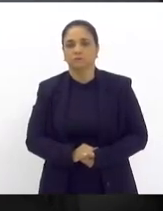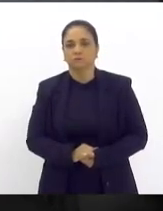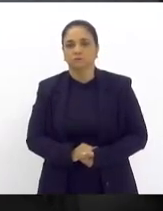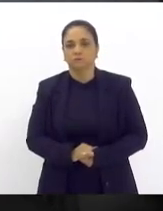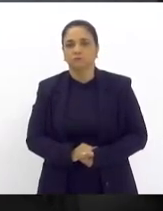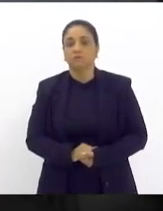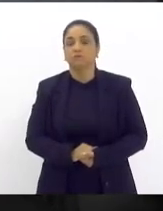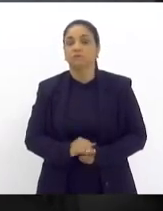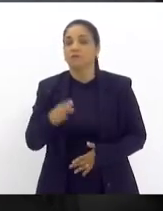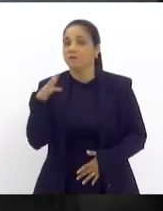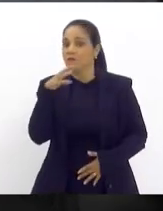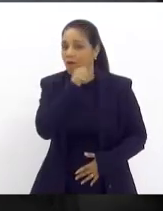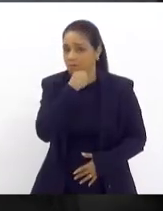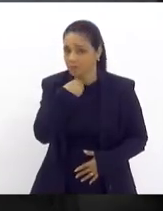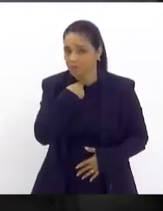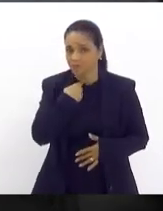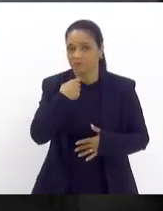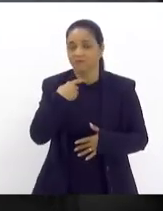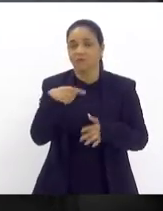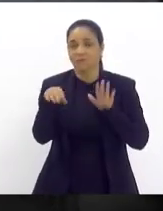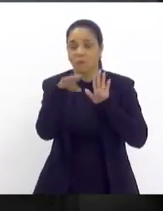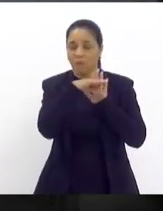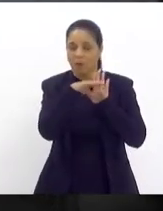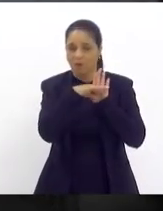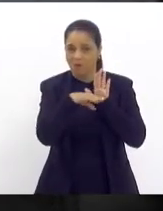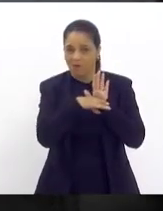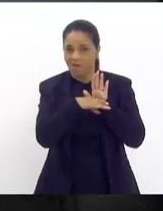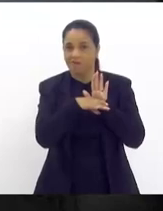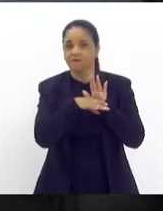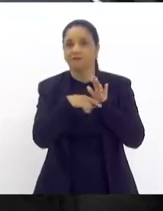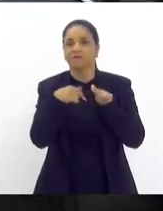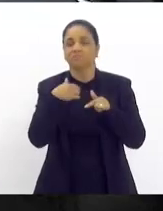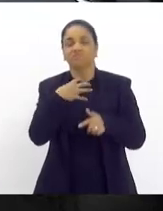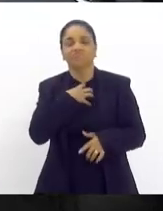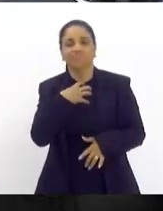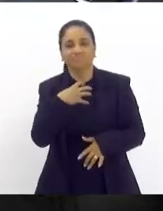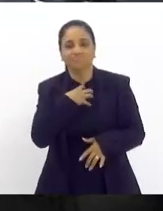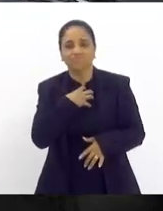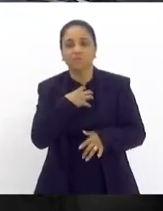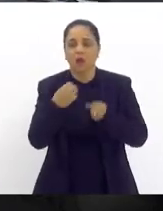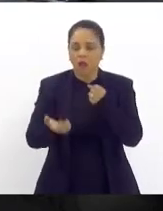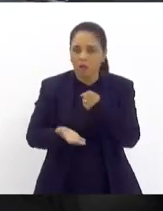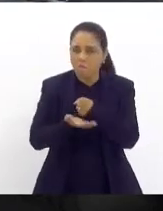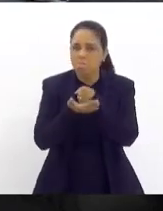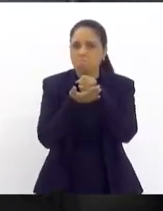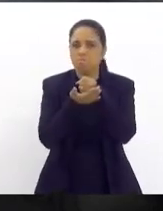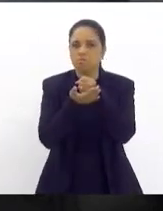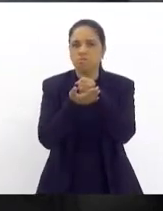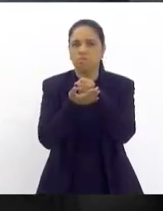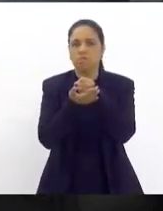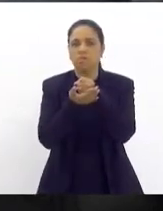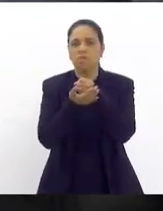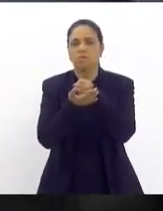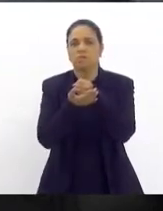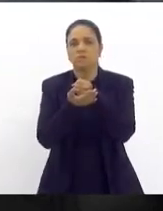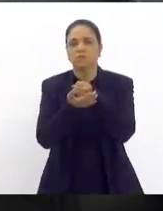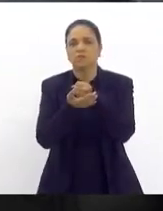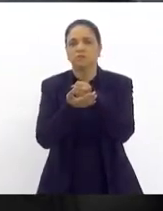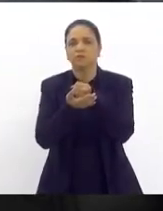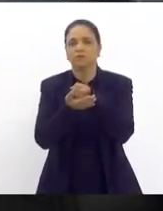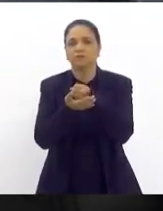bem breve o meu pela ordem é vai no sentido do apoio que a gente tem dado aqui